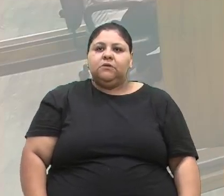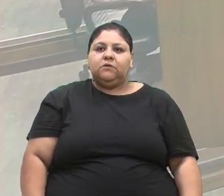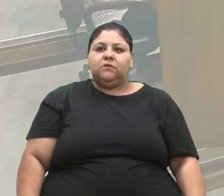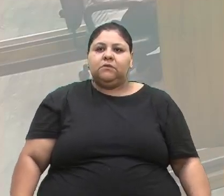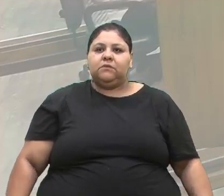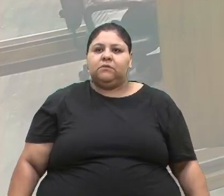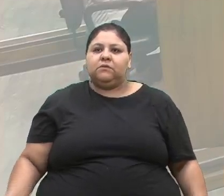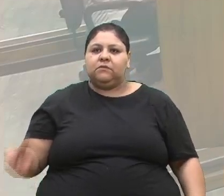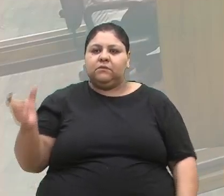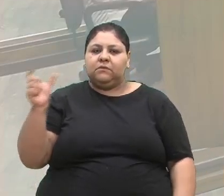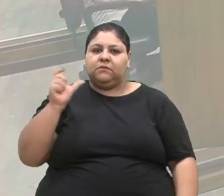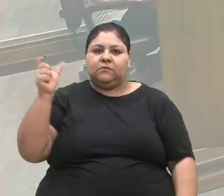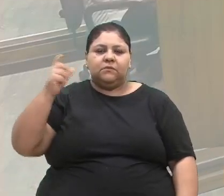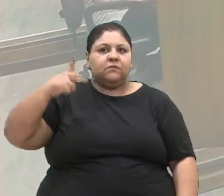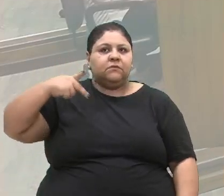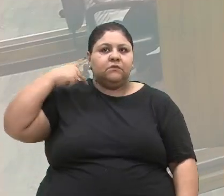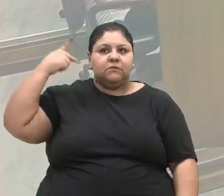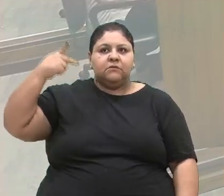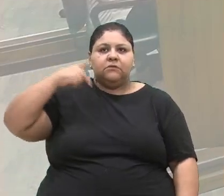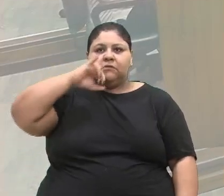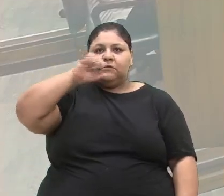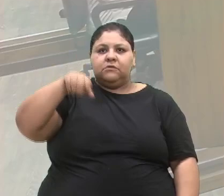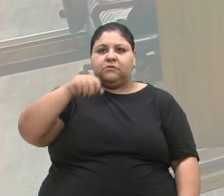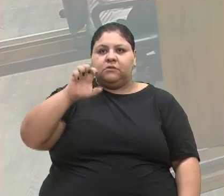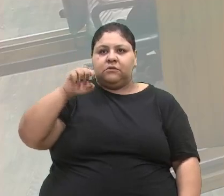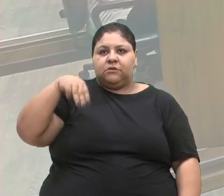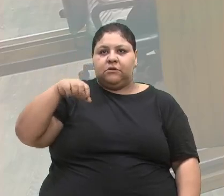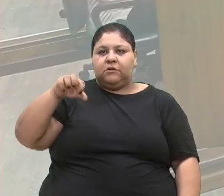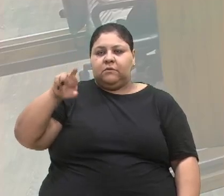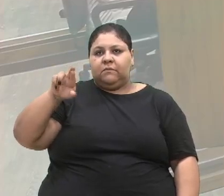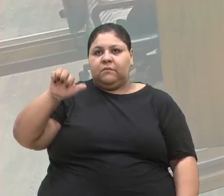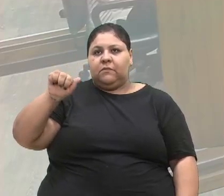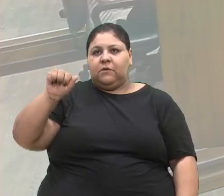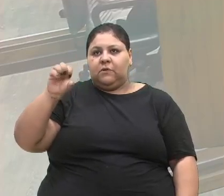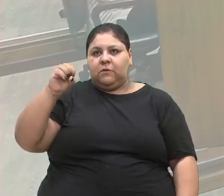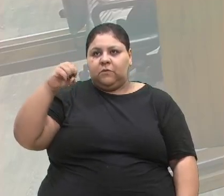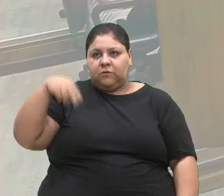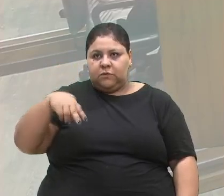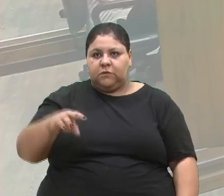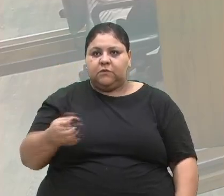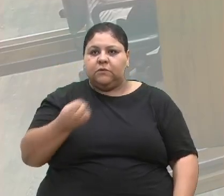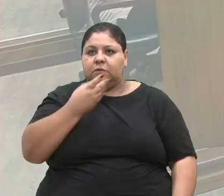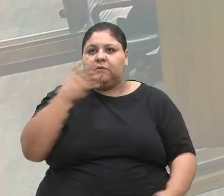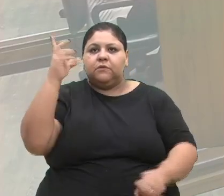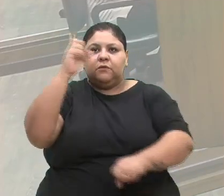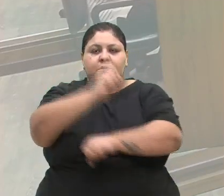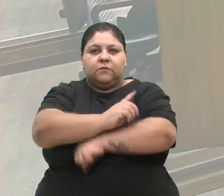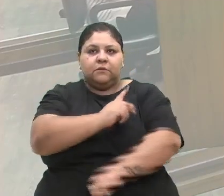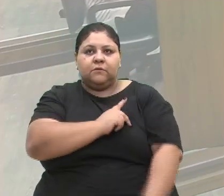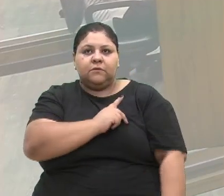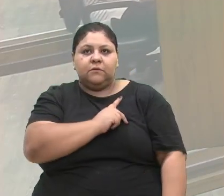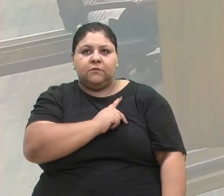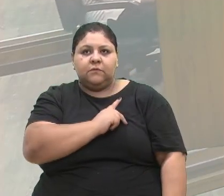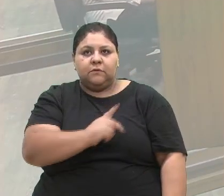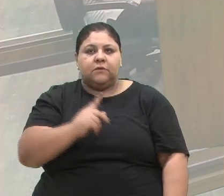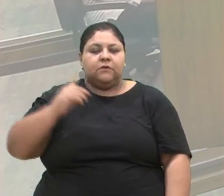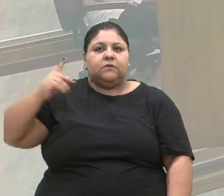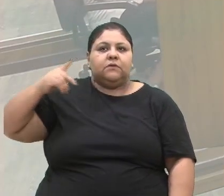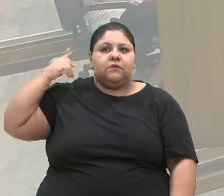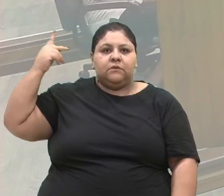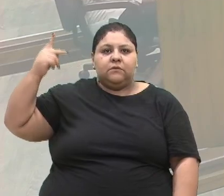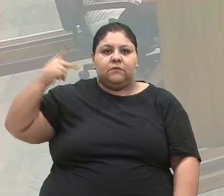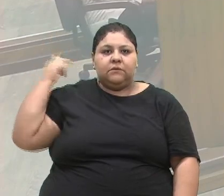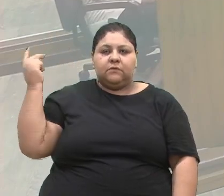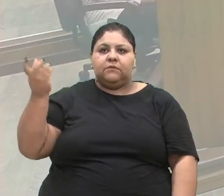Com a palavra, vereador Gemerson Hoffmann. Bom dia, senhora presidente, senhoras e senhores vereadores.